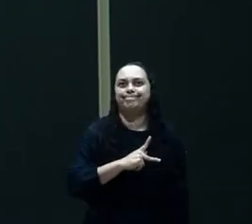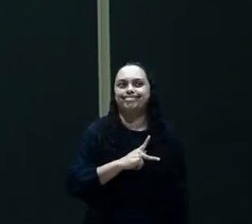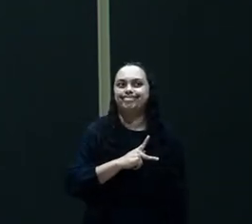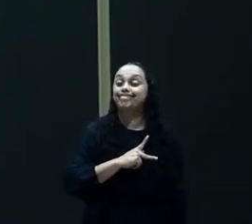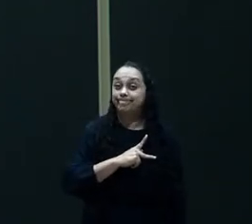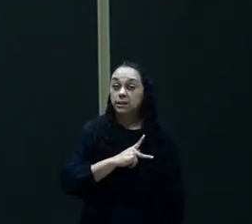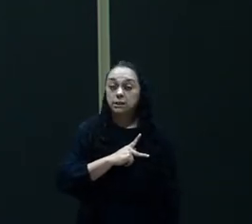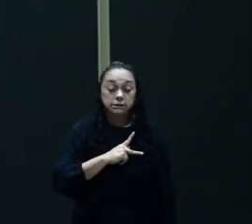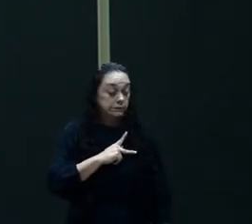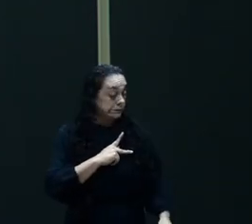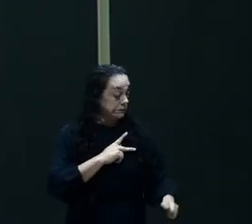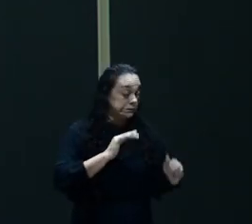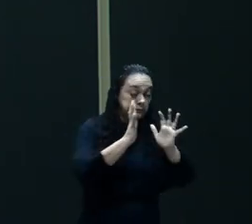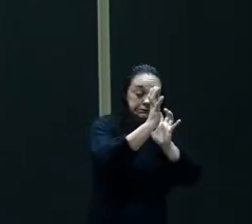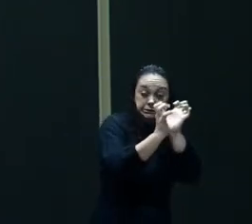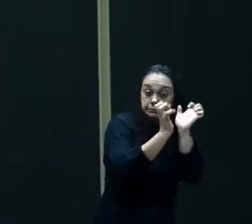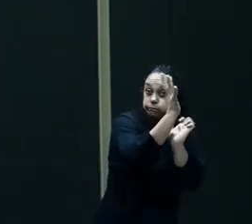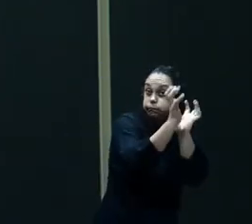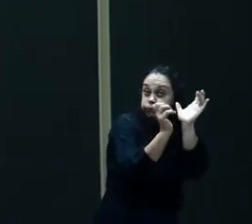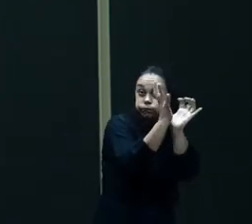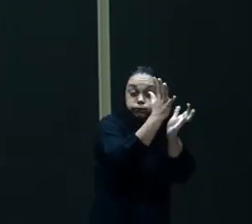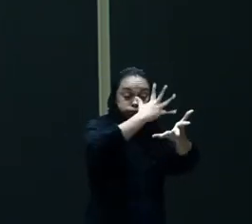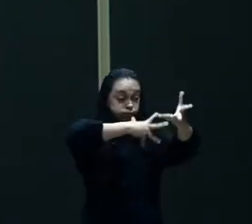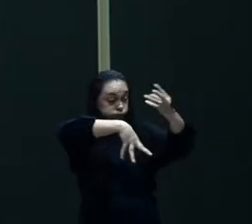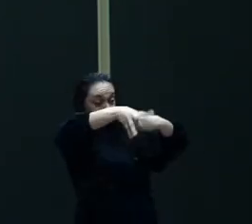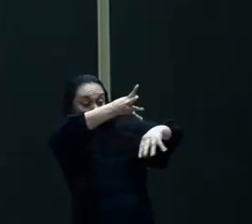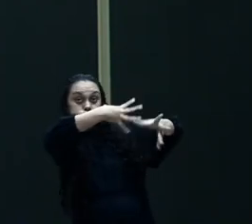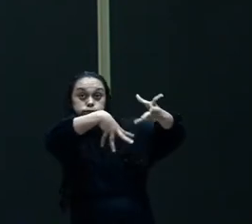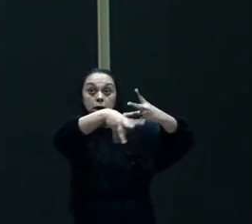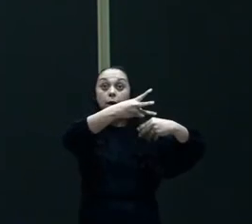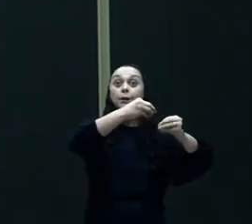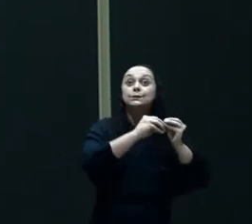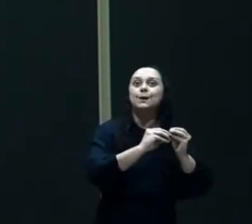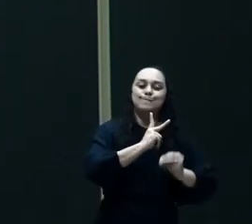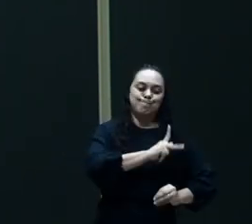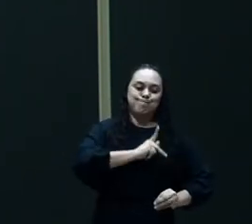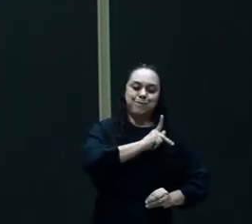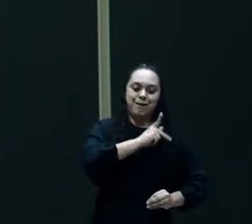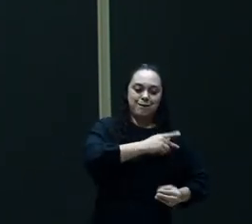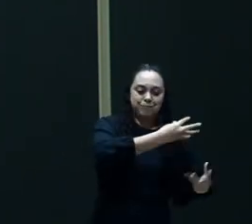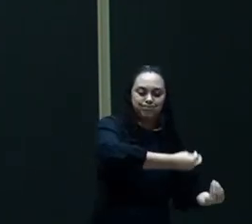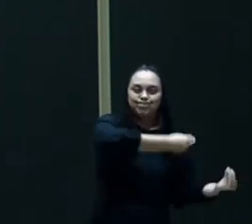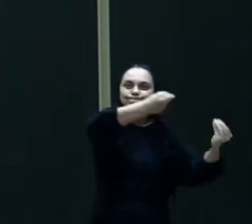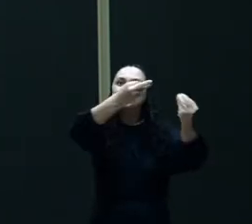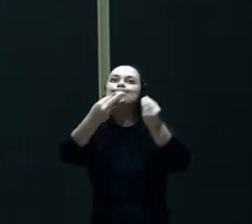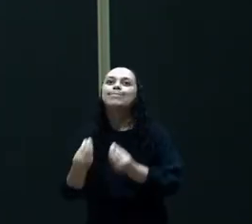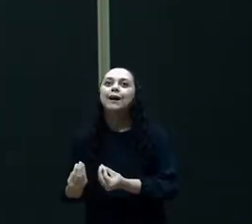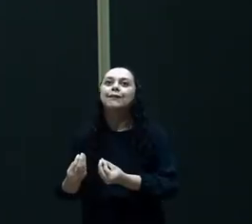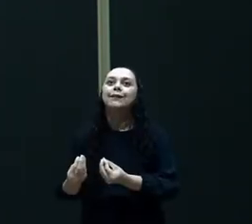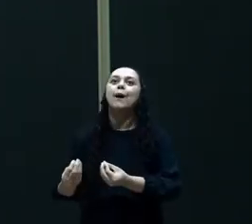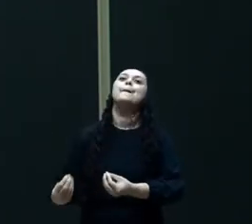a confusão que Paulo tem que ser levado para uma prisão para uma